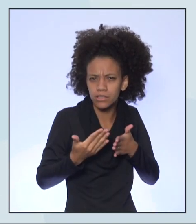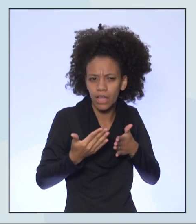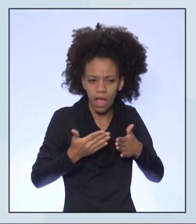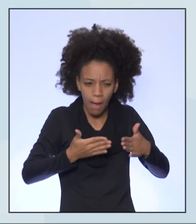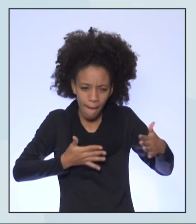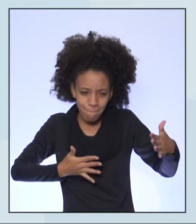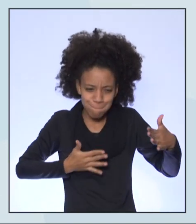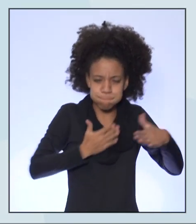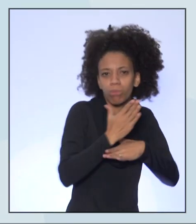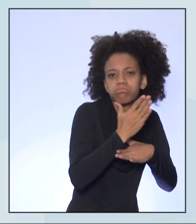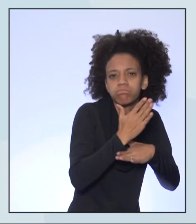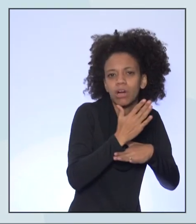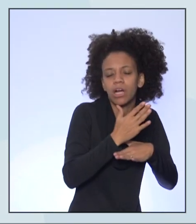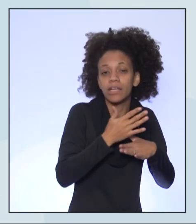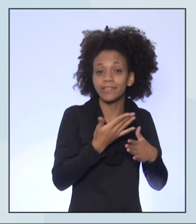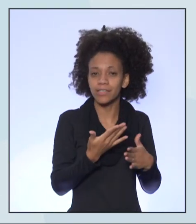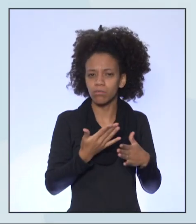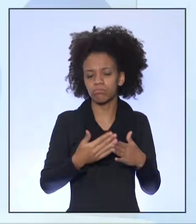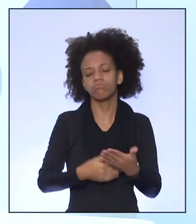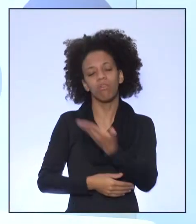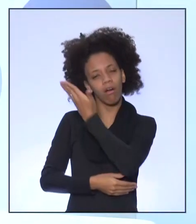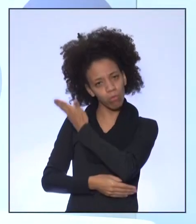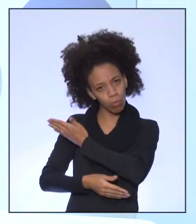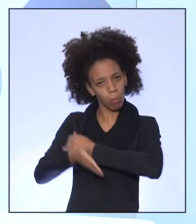antigo regime. Vou pedir para voltar.